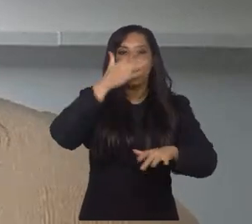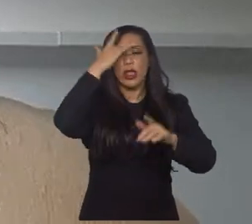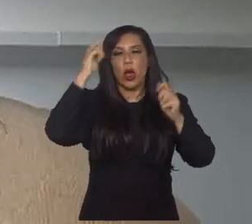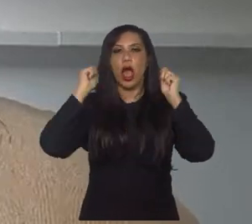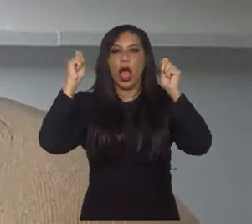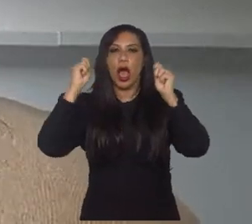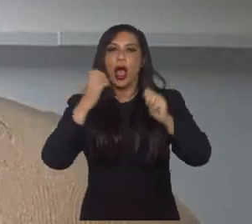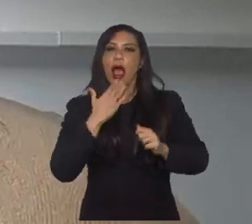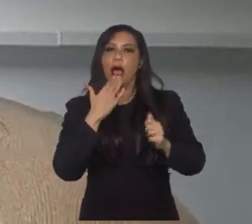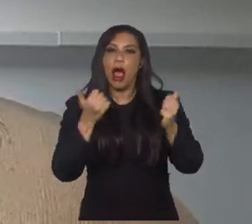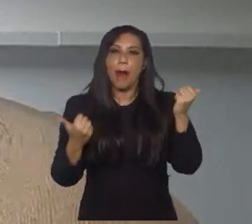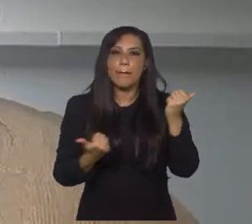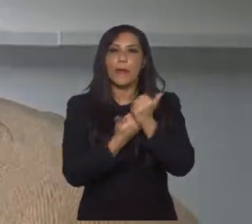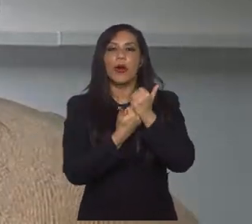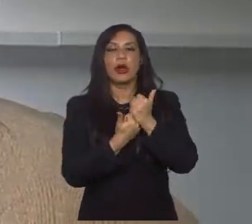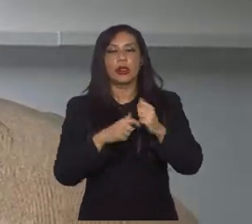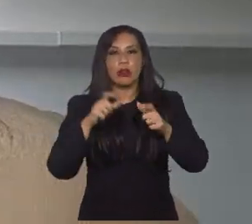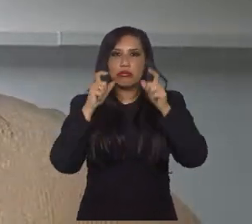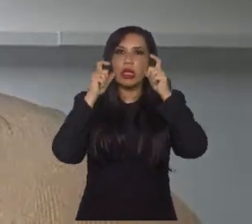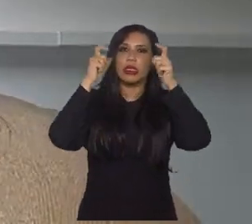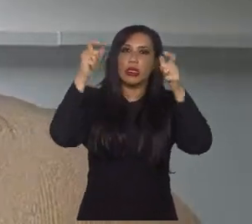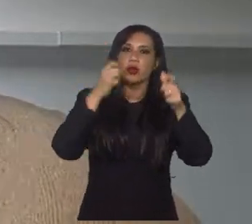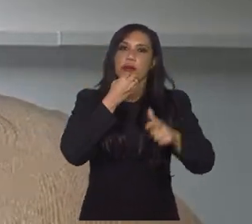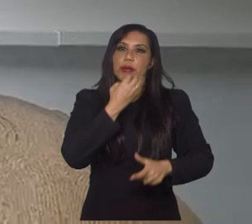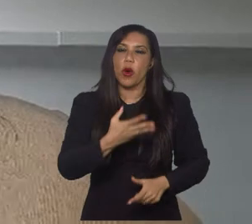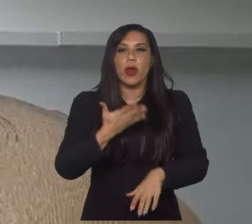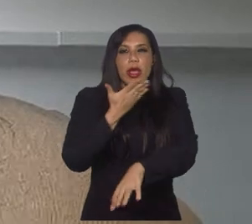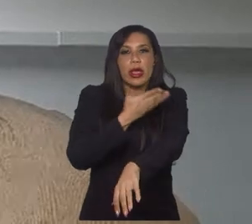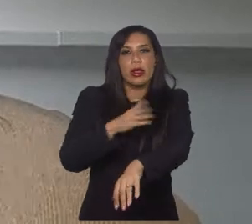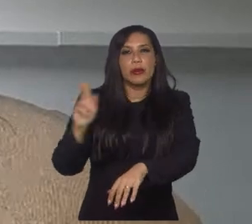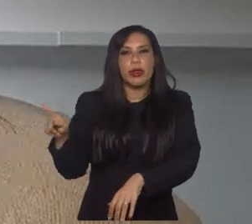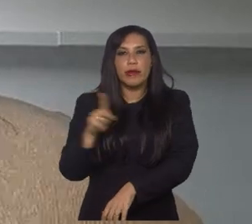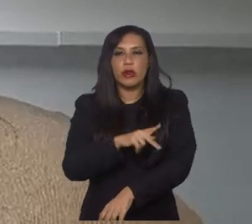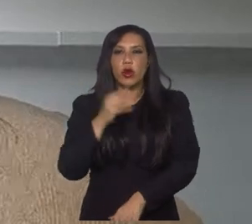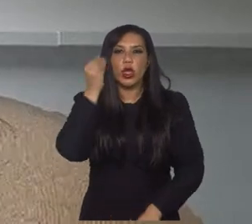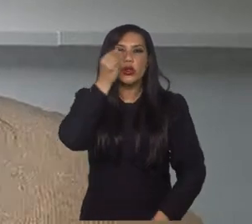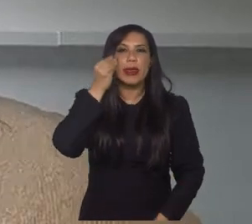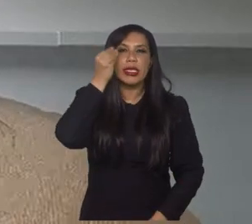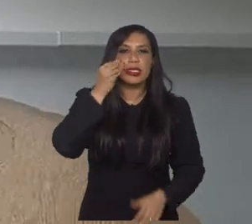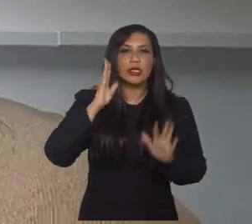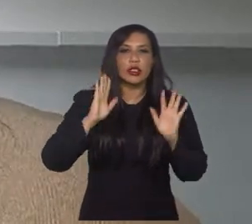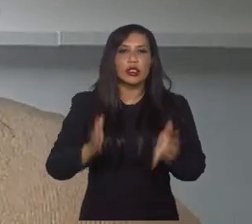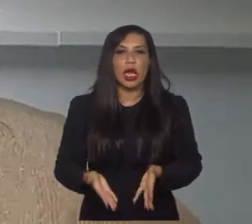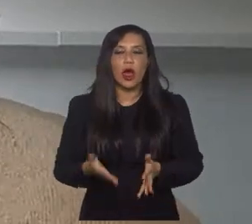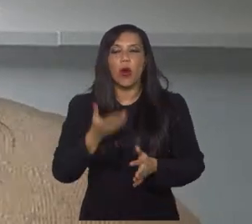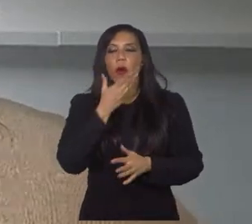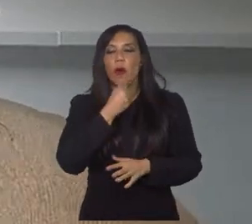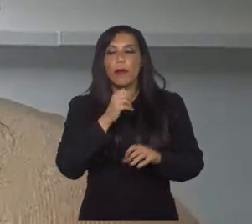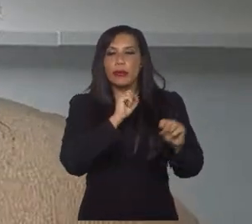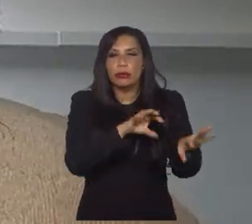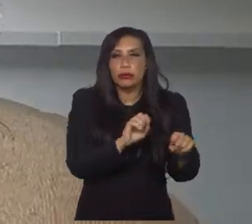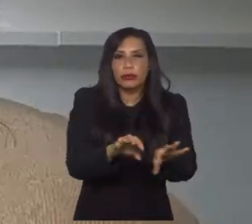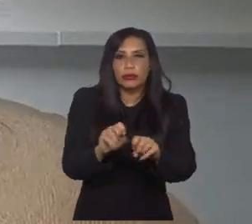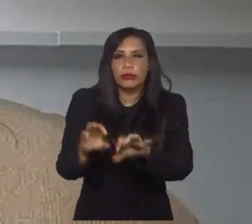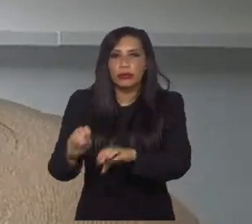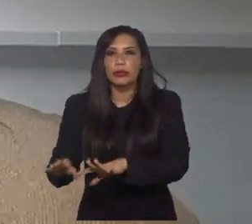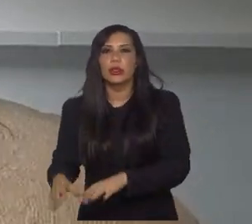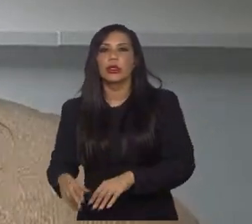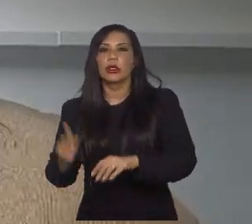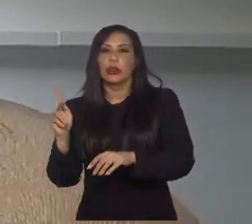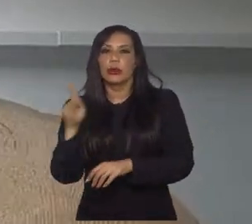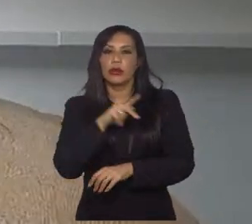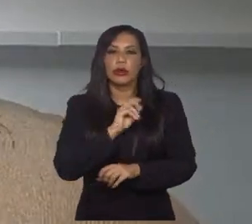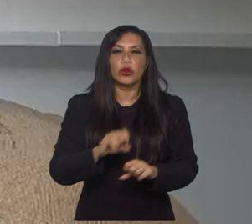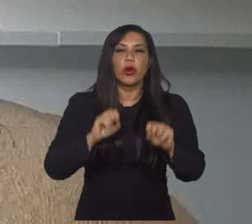seleção. Então, acho que isso vai ser interessante. Tem um treinador experiente, o Reinaldo Pedros, foi comandante do Lyon,